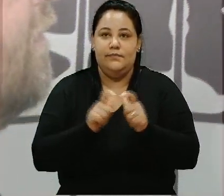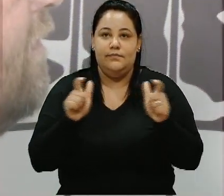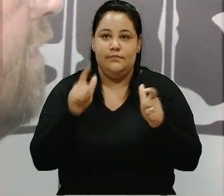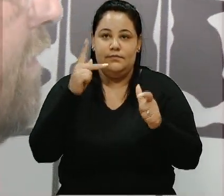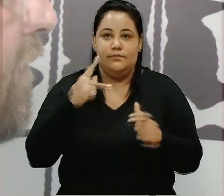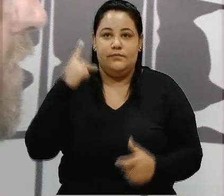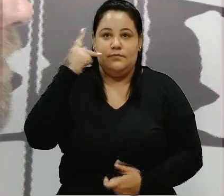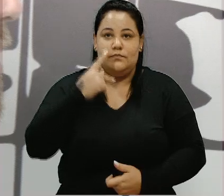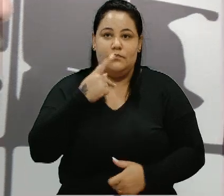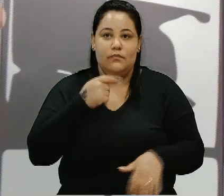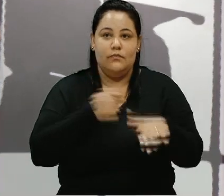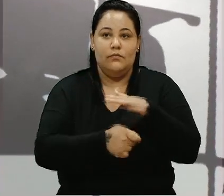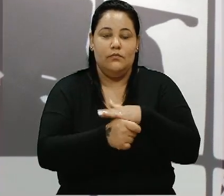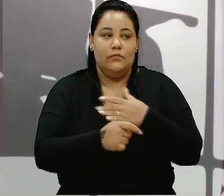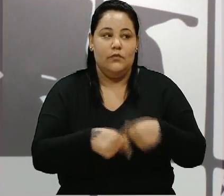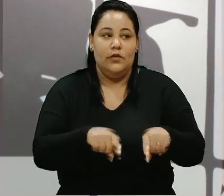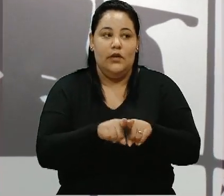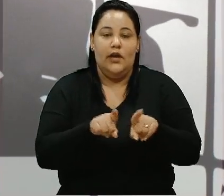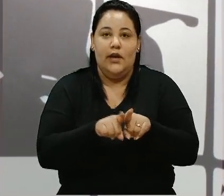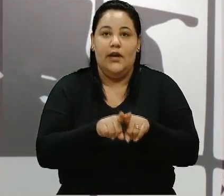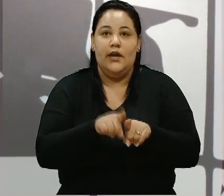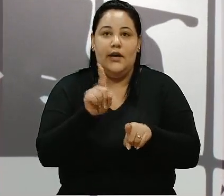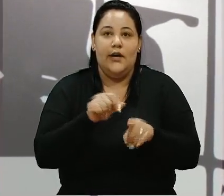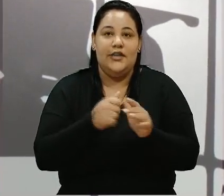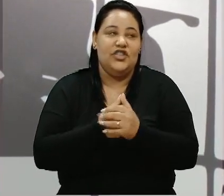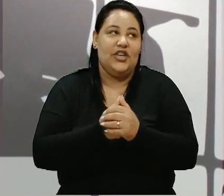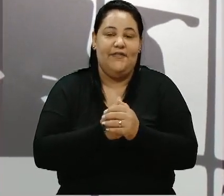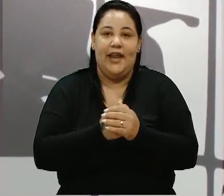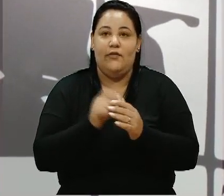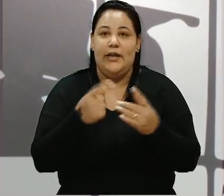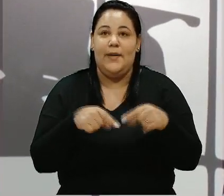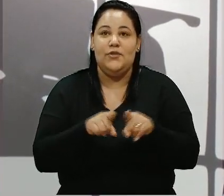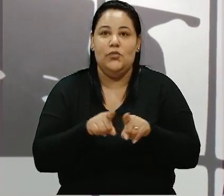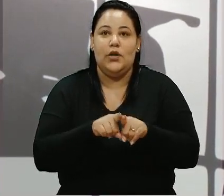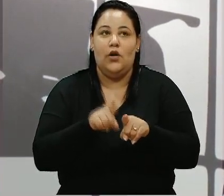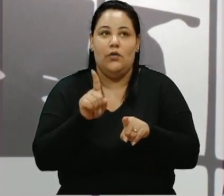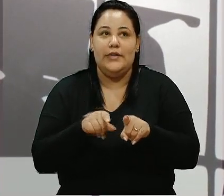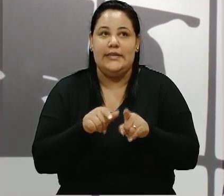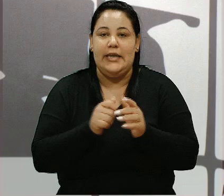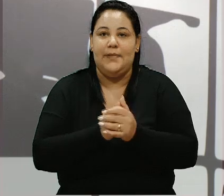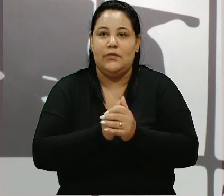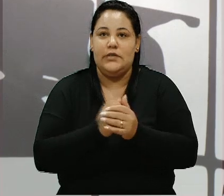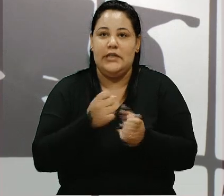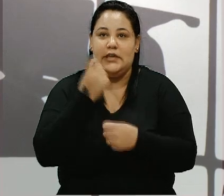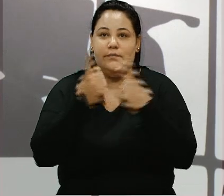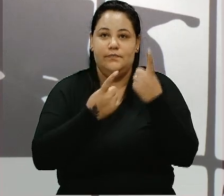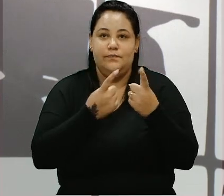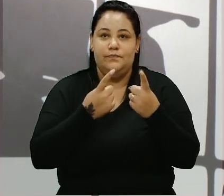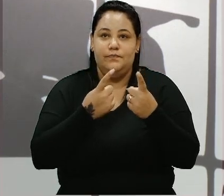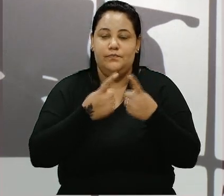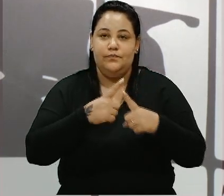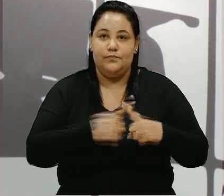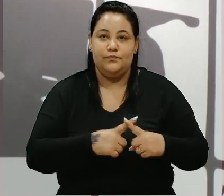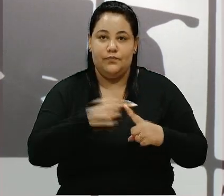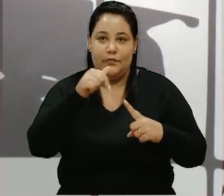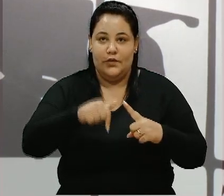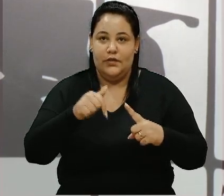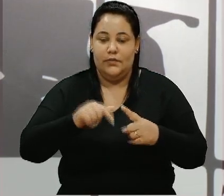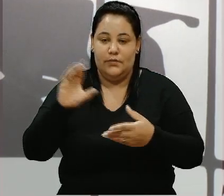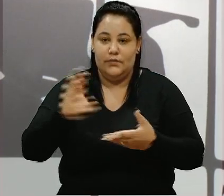no investimento e na busca de recursos. Nós estivemos lá, já fui algumas vezes a Brasília, buscando recursos via